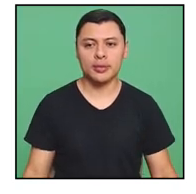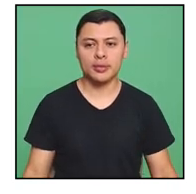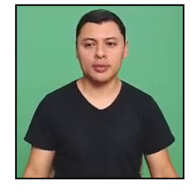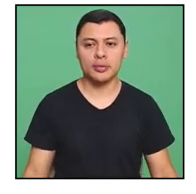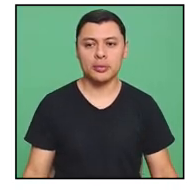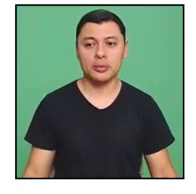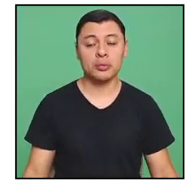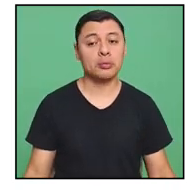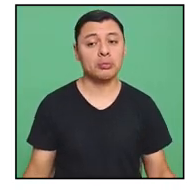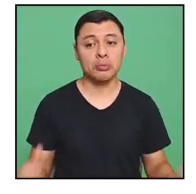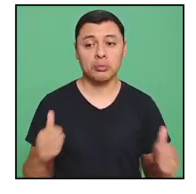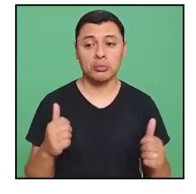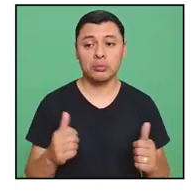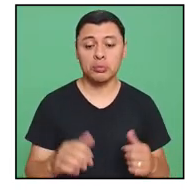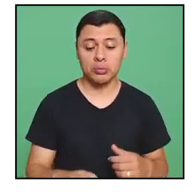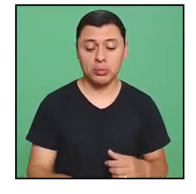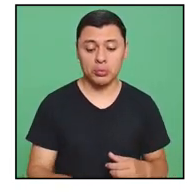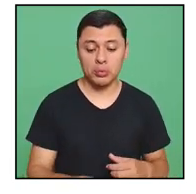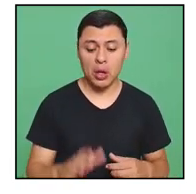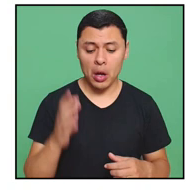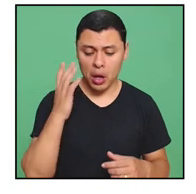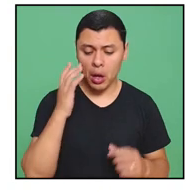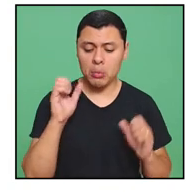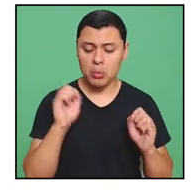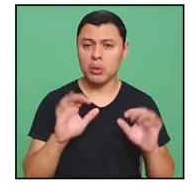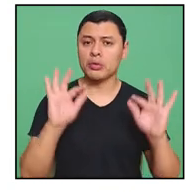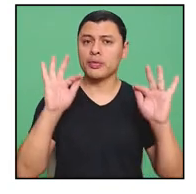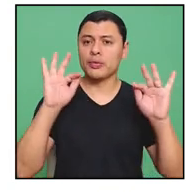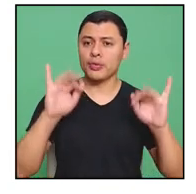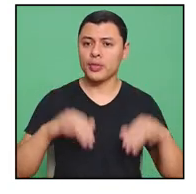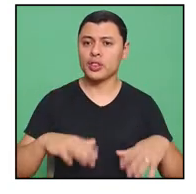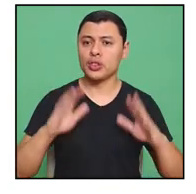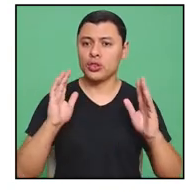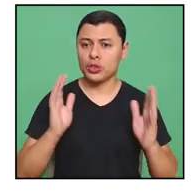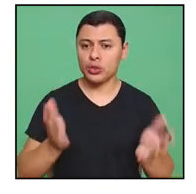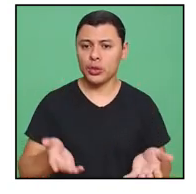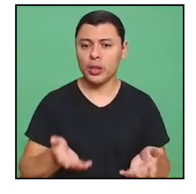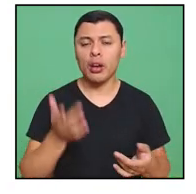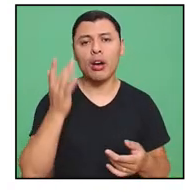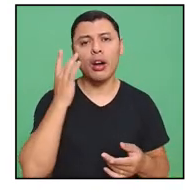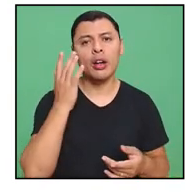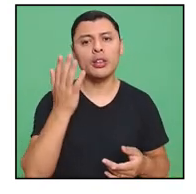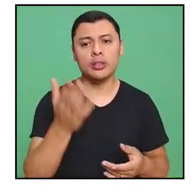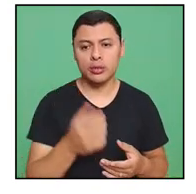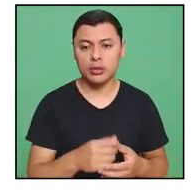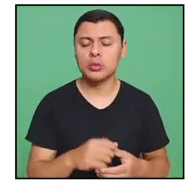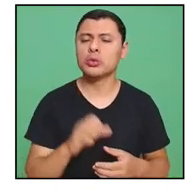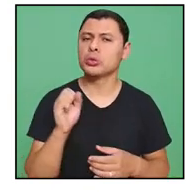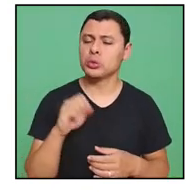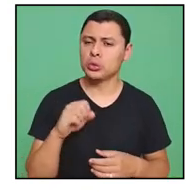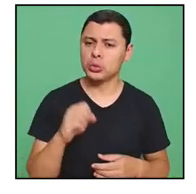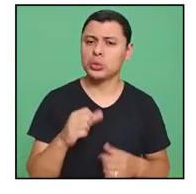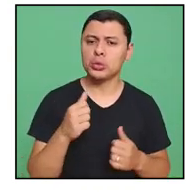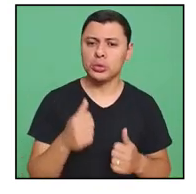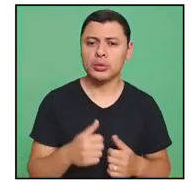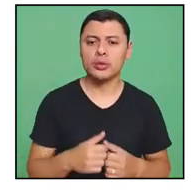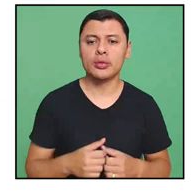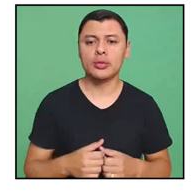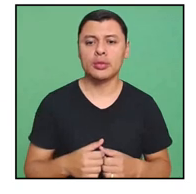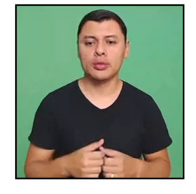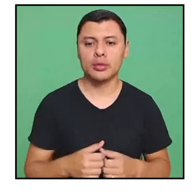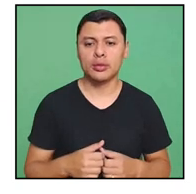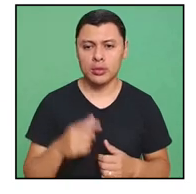Eu não sei, eu acho que a gente pode ir para as considerações finais. Tem alguma coisa que você acha que Sim. deve trazer? Deixa eu ver aqui, se tem mais